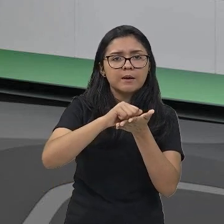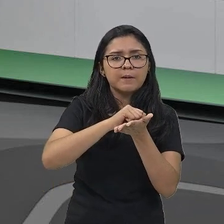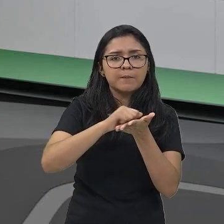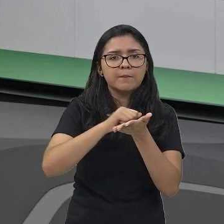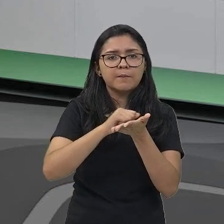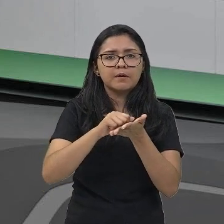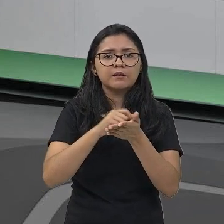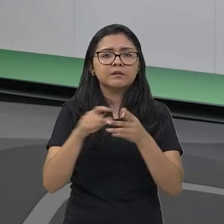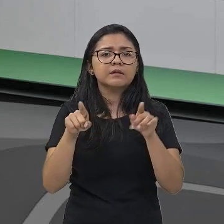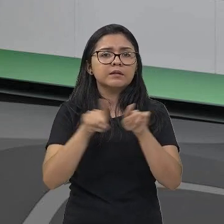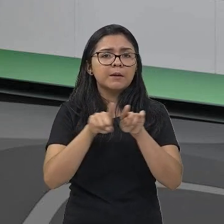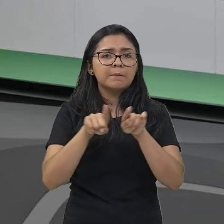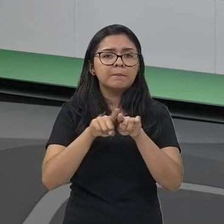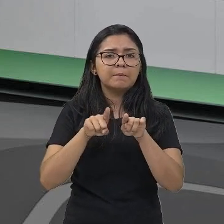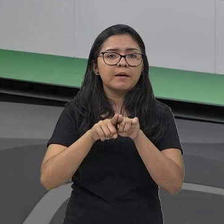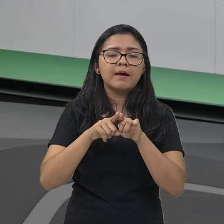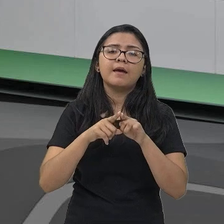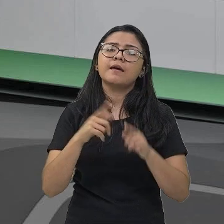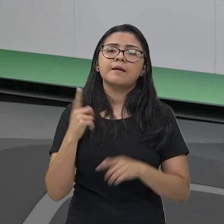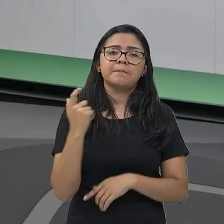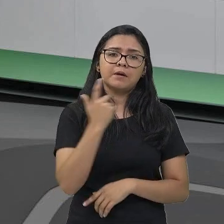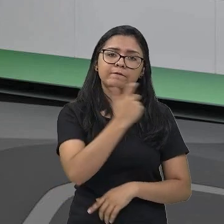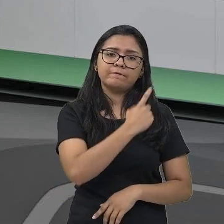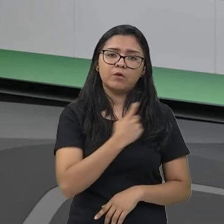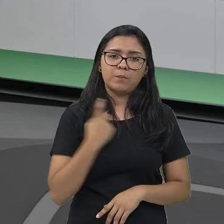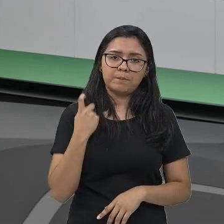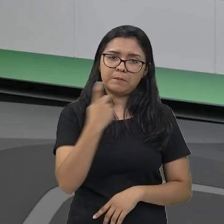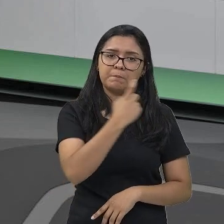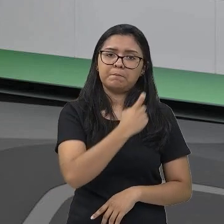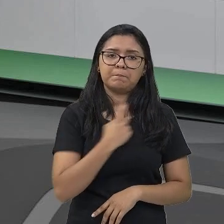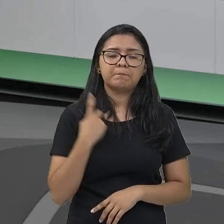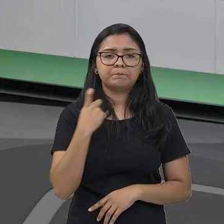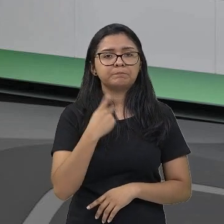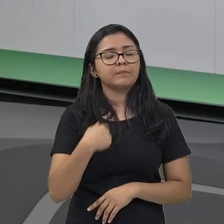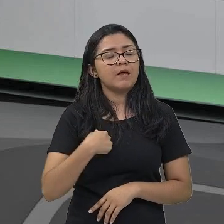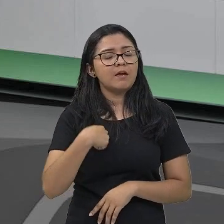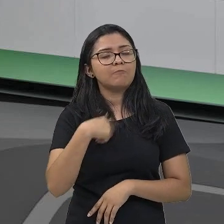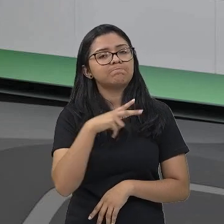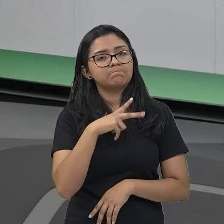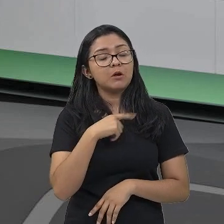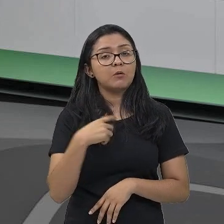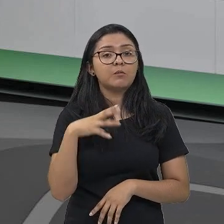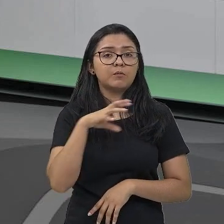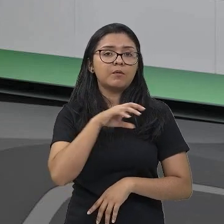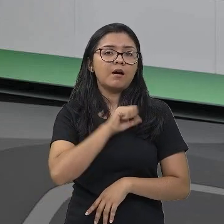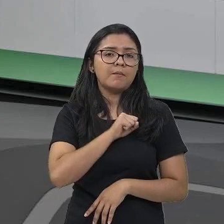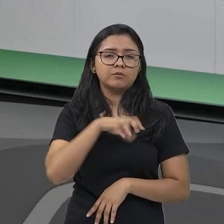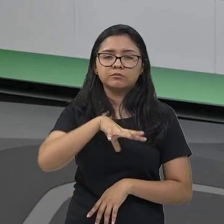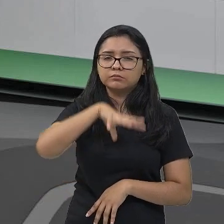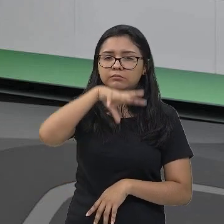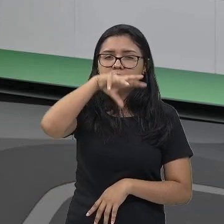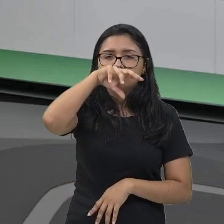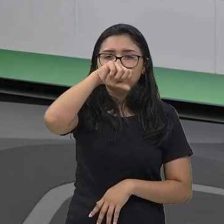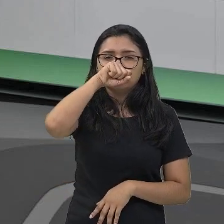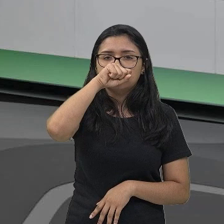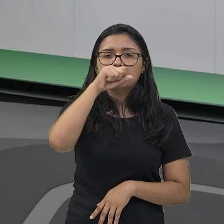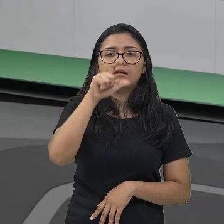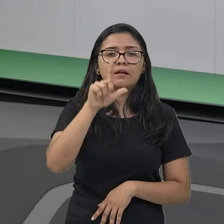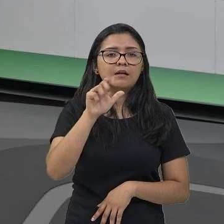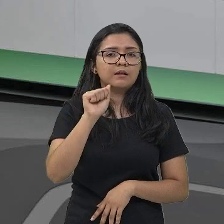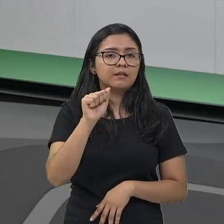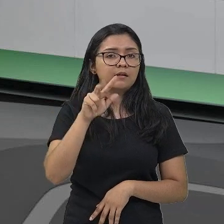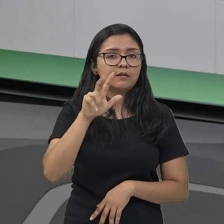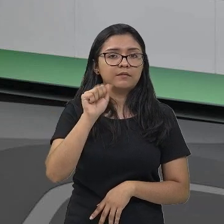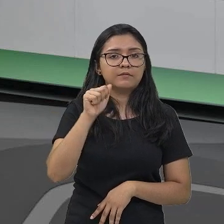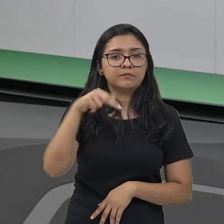de perfumaria. Eu, particularmente, gosto muito desse aroma. Tudo que tem lavanda, eu